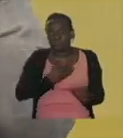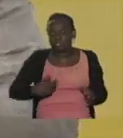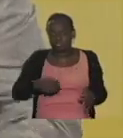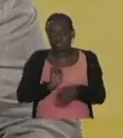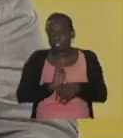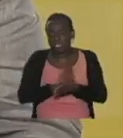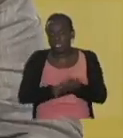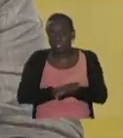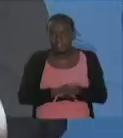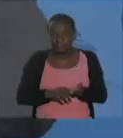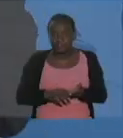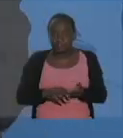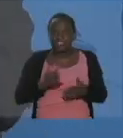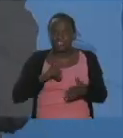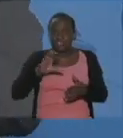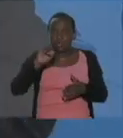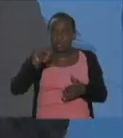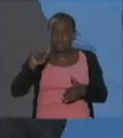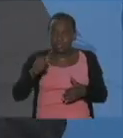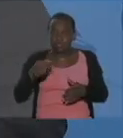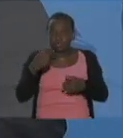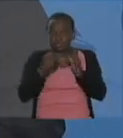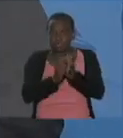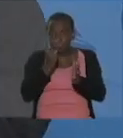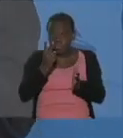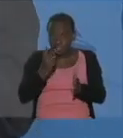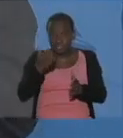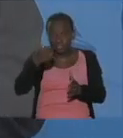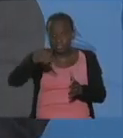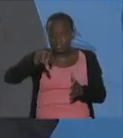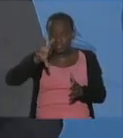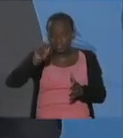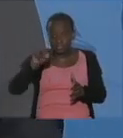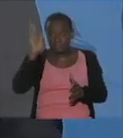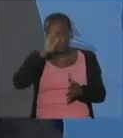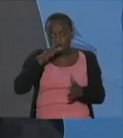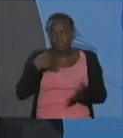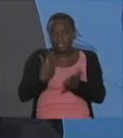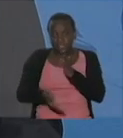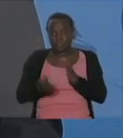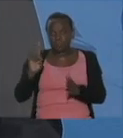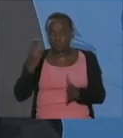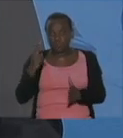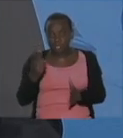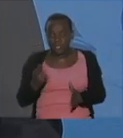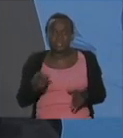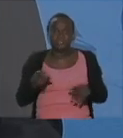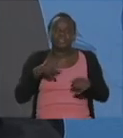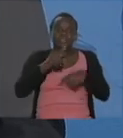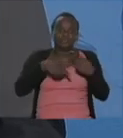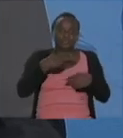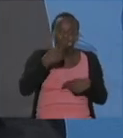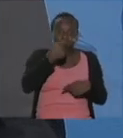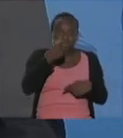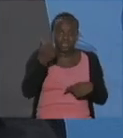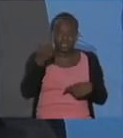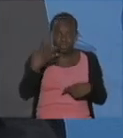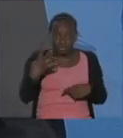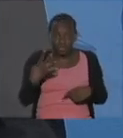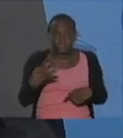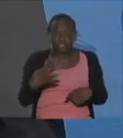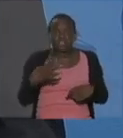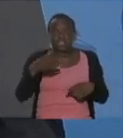tendo no governo do estado duas finais de copa do mundo 1950 quando o Brasil perdeu para o Uruguai e em